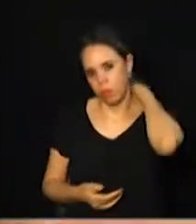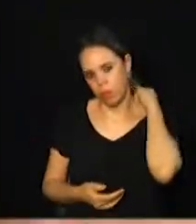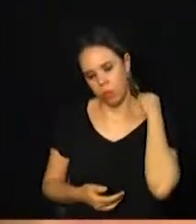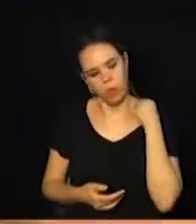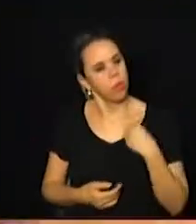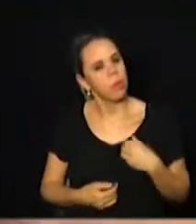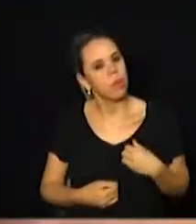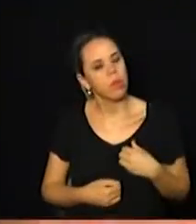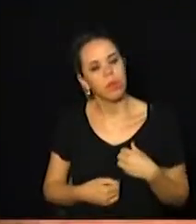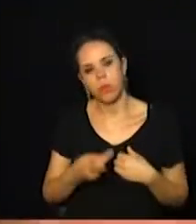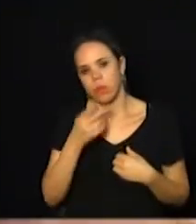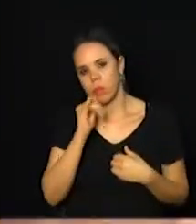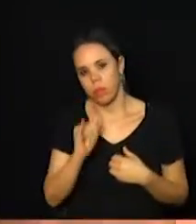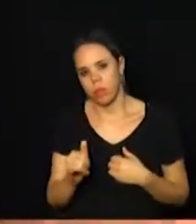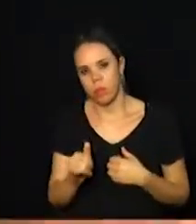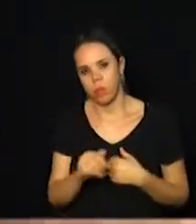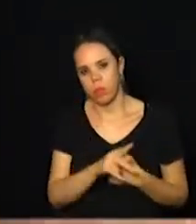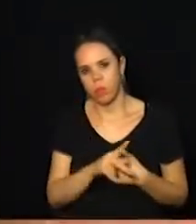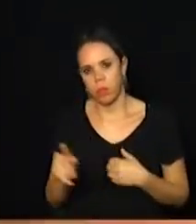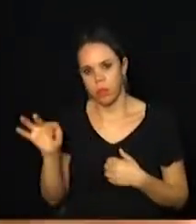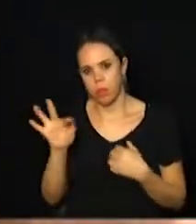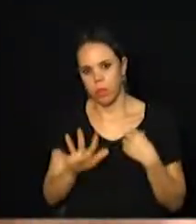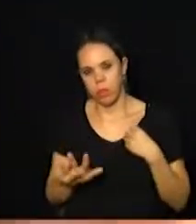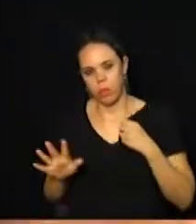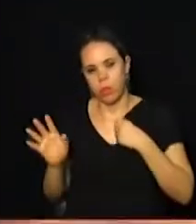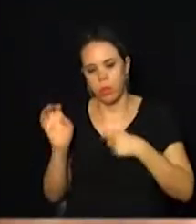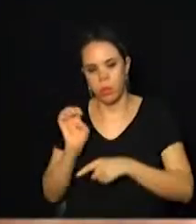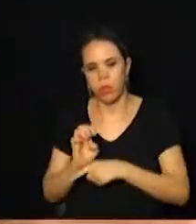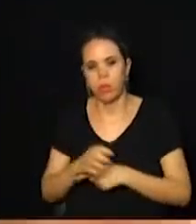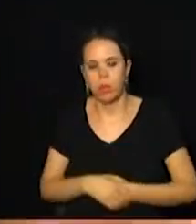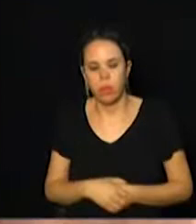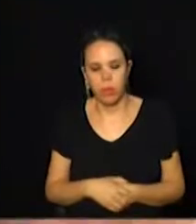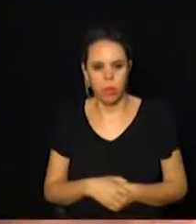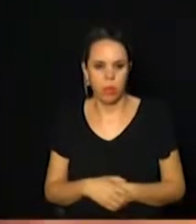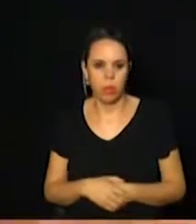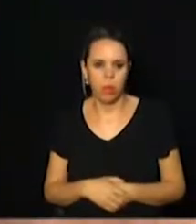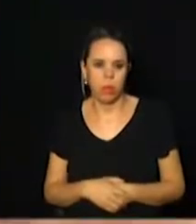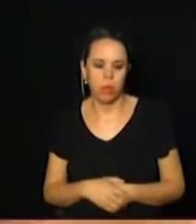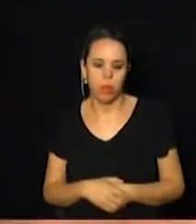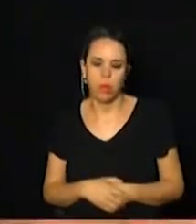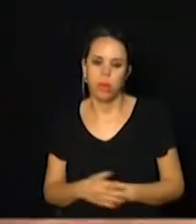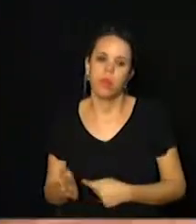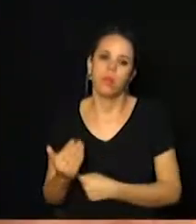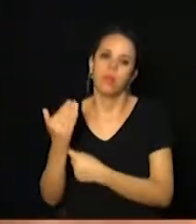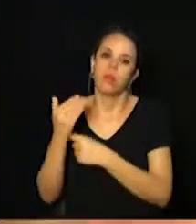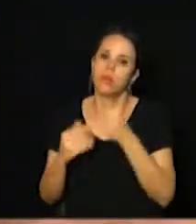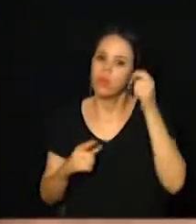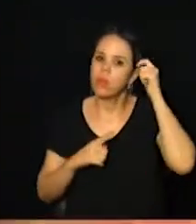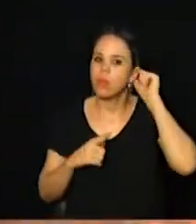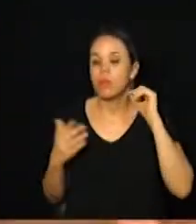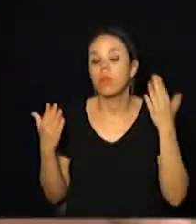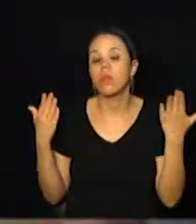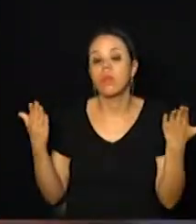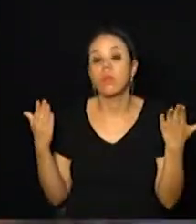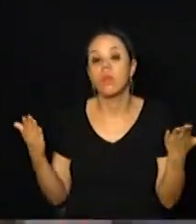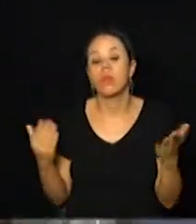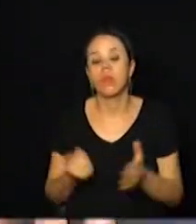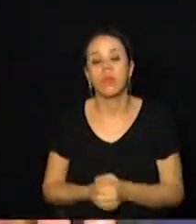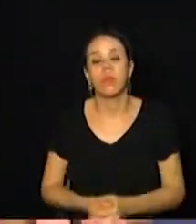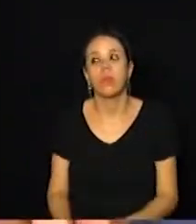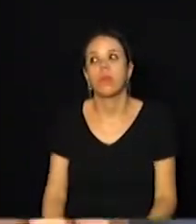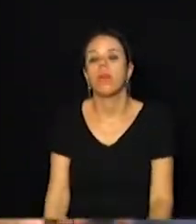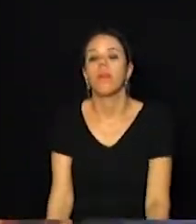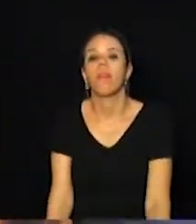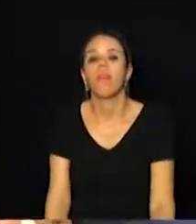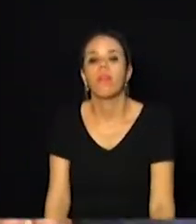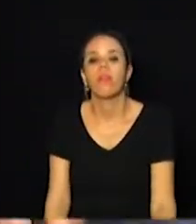E conforme foi dito pelo presidente da seleção estadual e o a tecnologia que tecnologia é